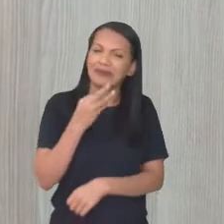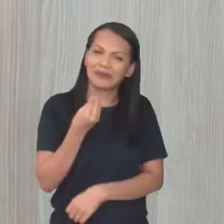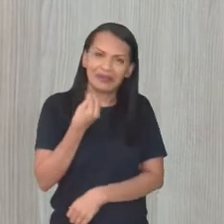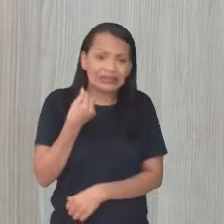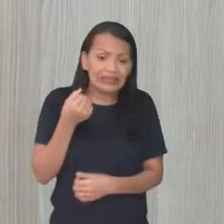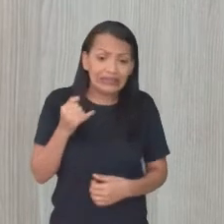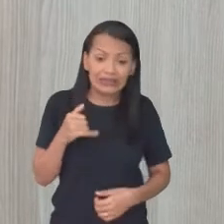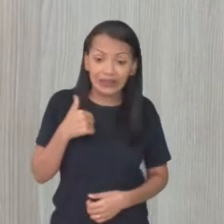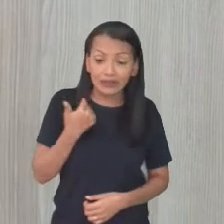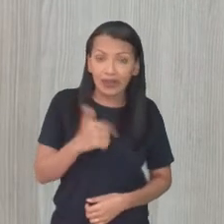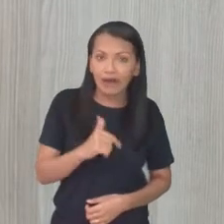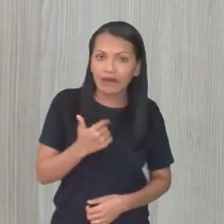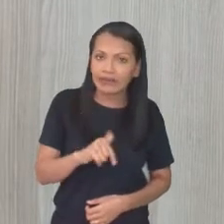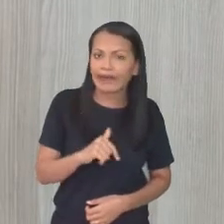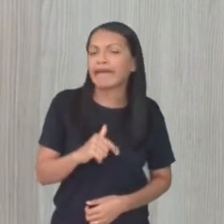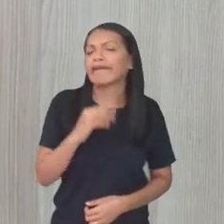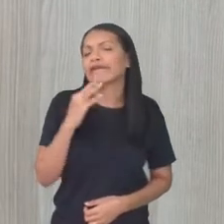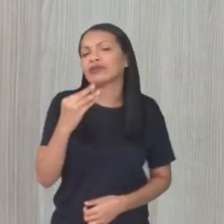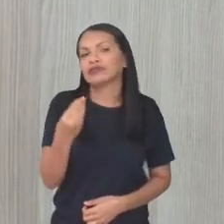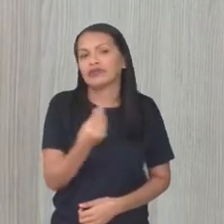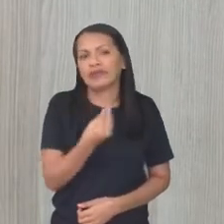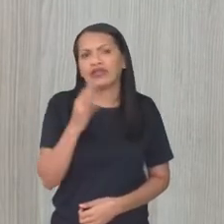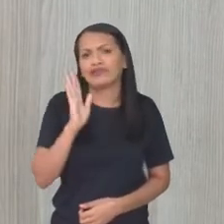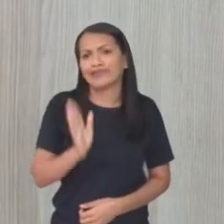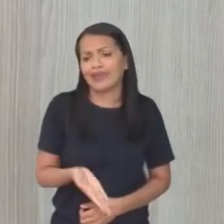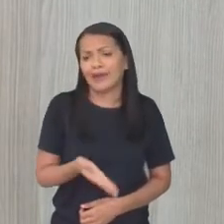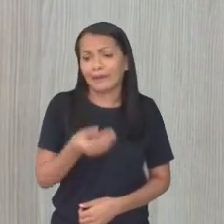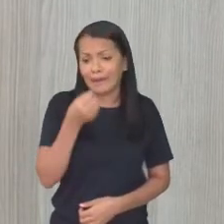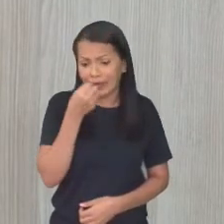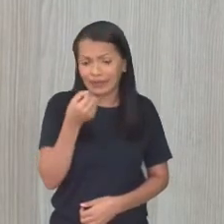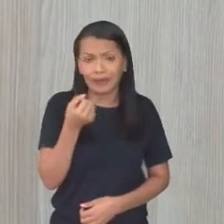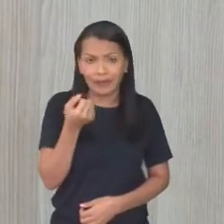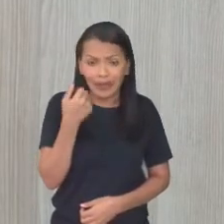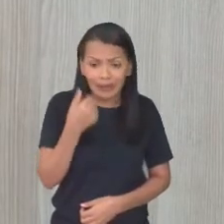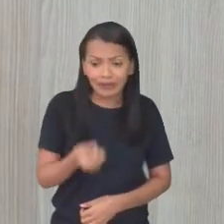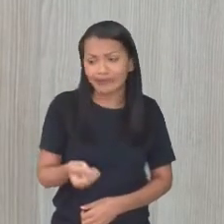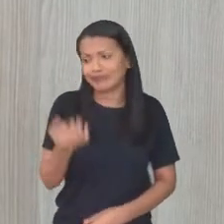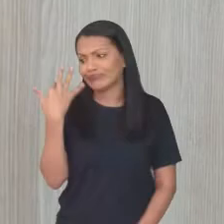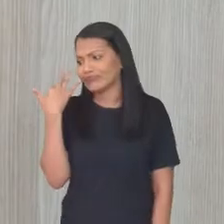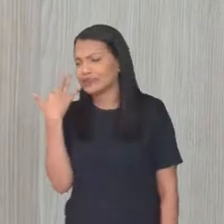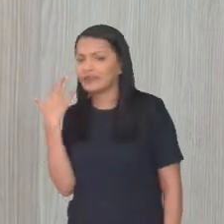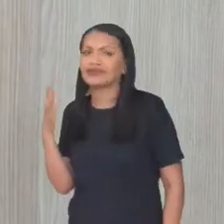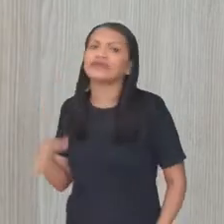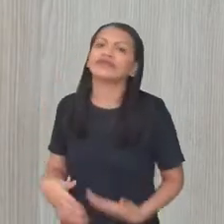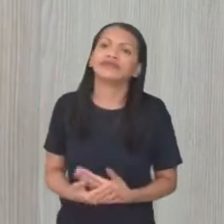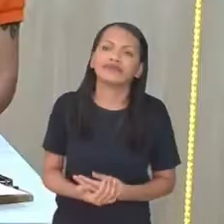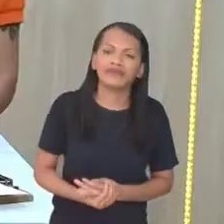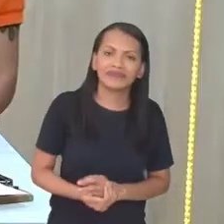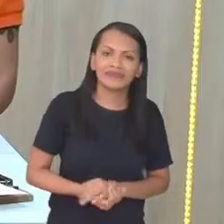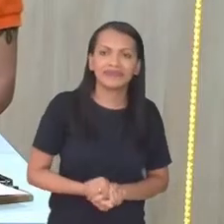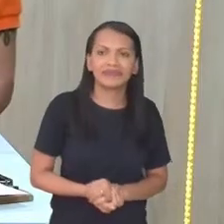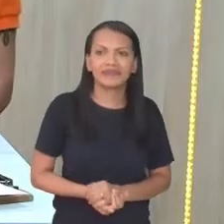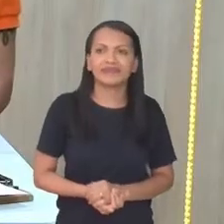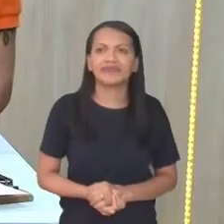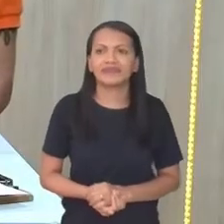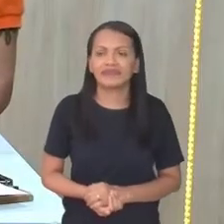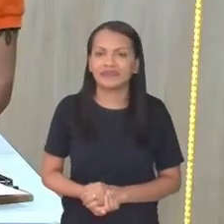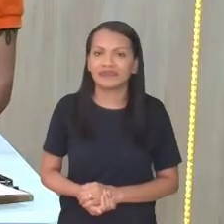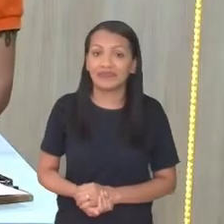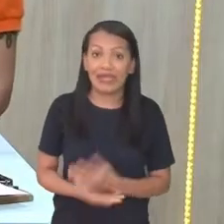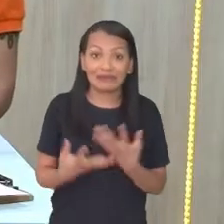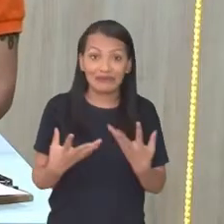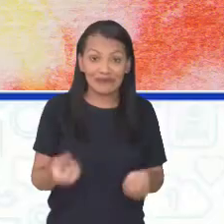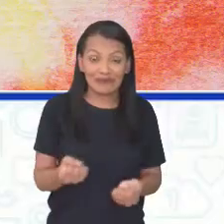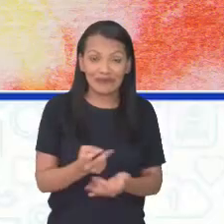não tem esse conhecimento, a gente já está ficando um pouco aí na desvantagem. Né? Pois é. Vamos